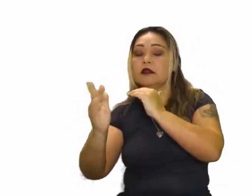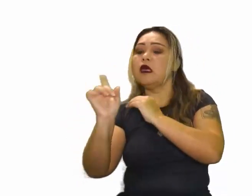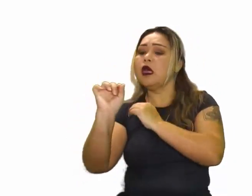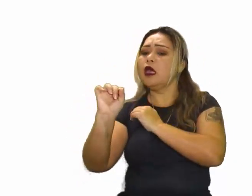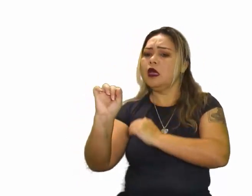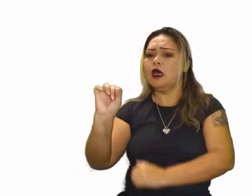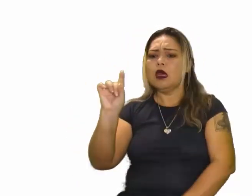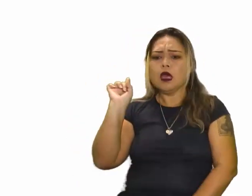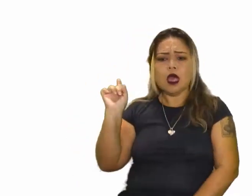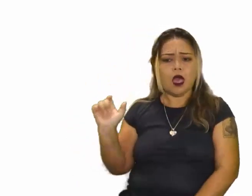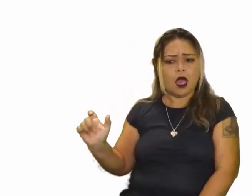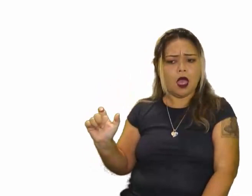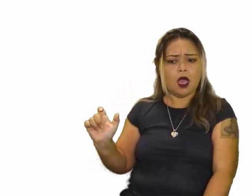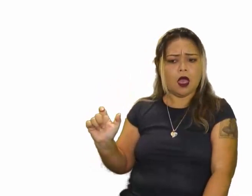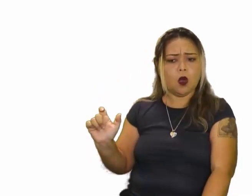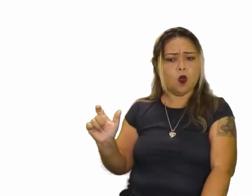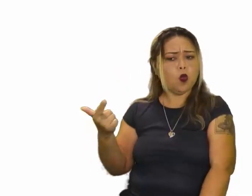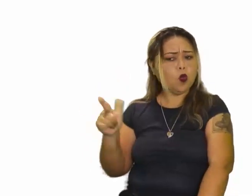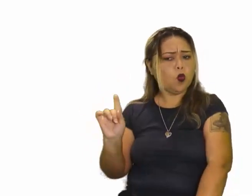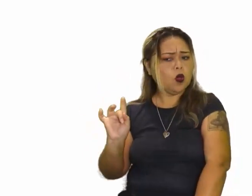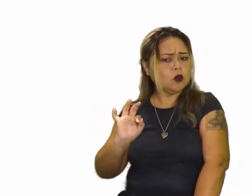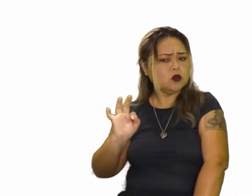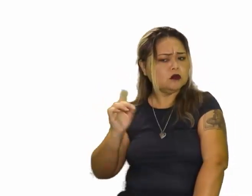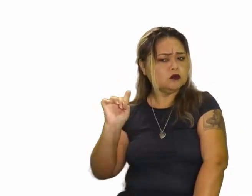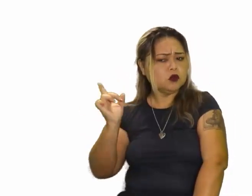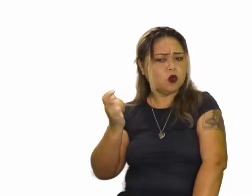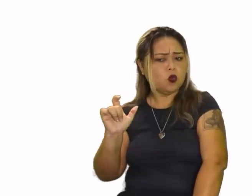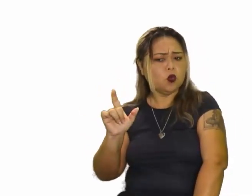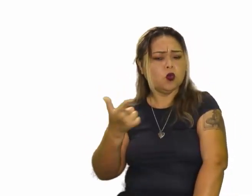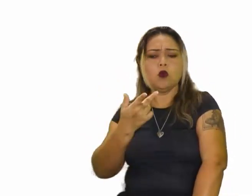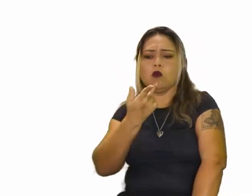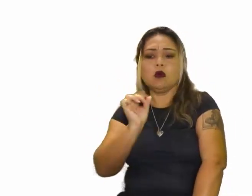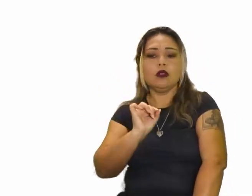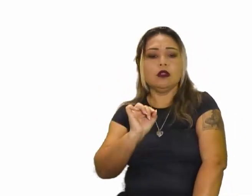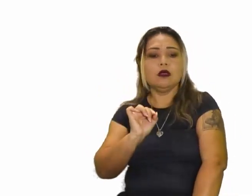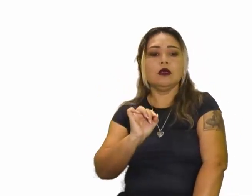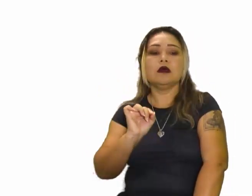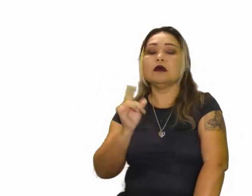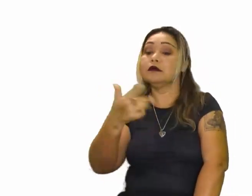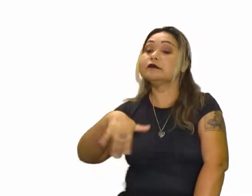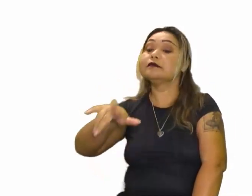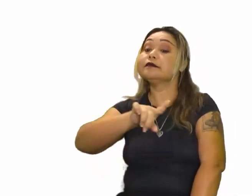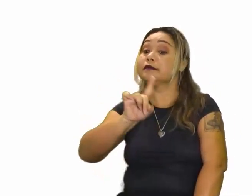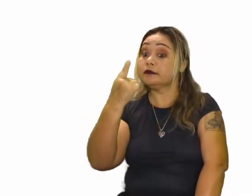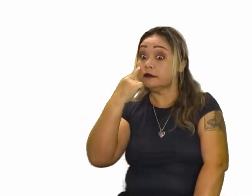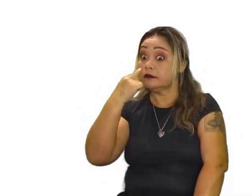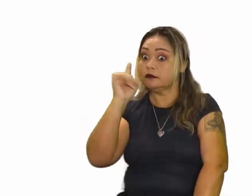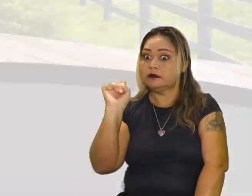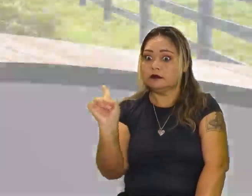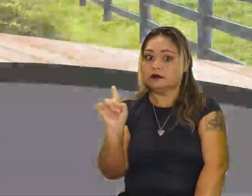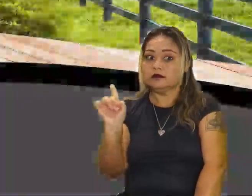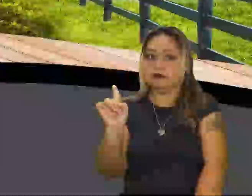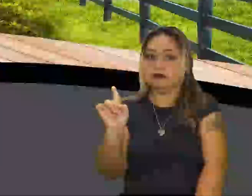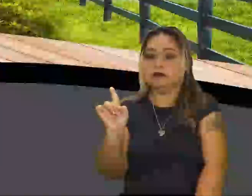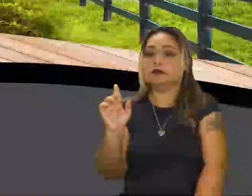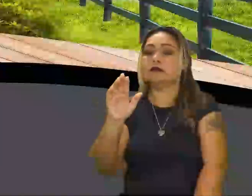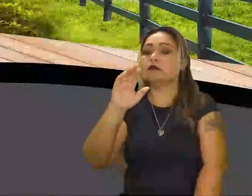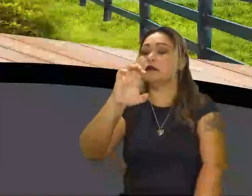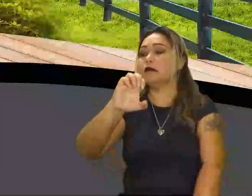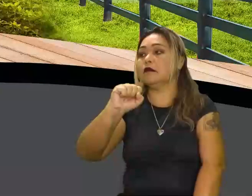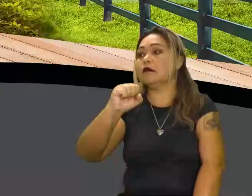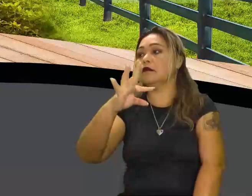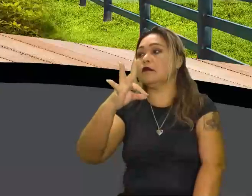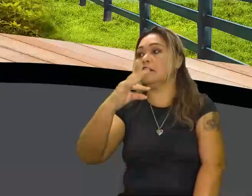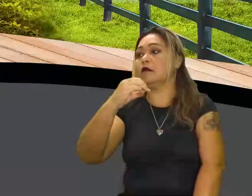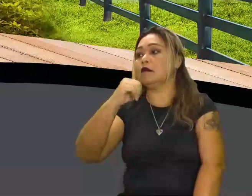estocagem. Ei, professor, isso não tinha lá não, como o senhor falou. Ei, galerinha, aqui ó,